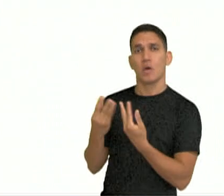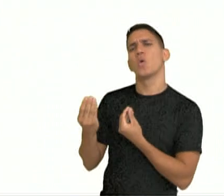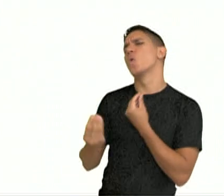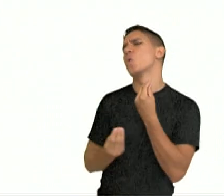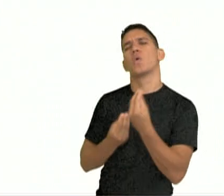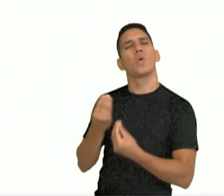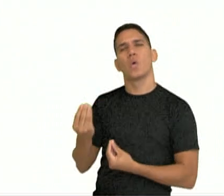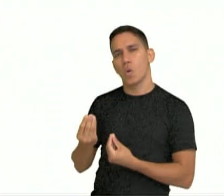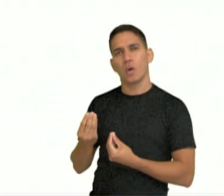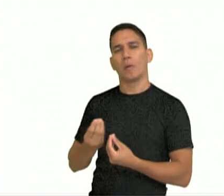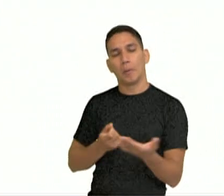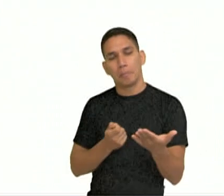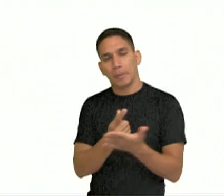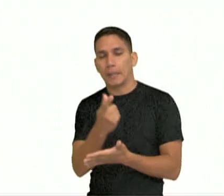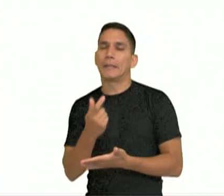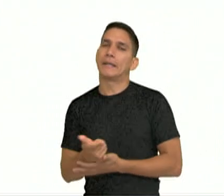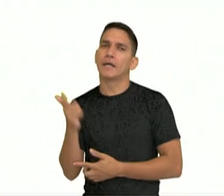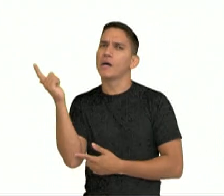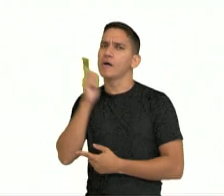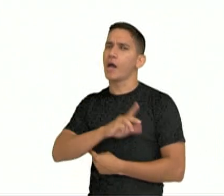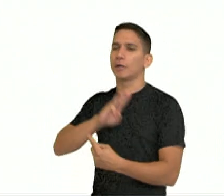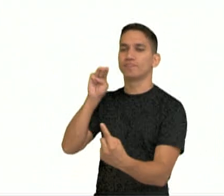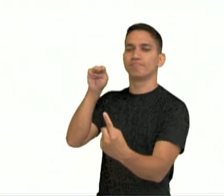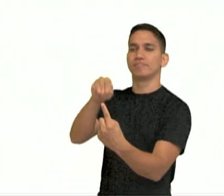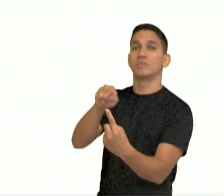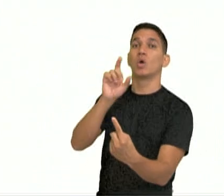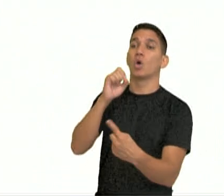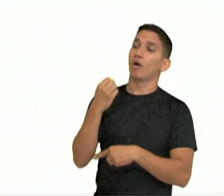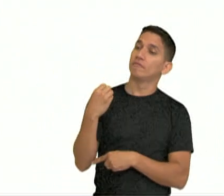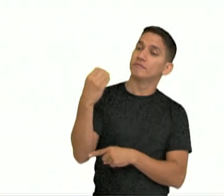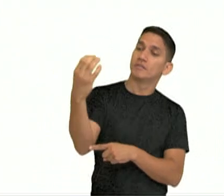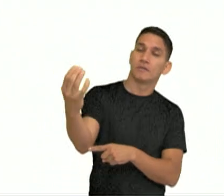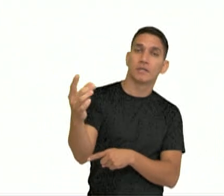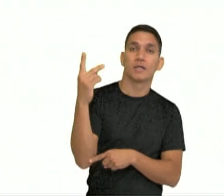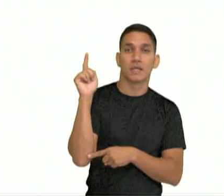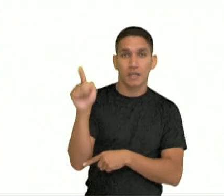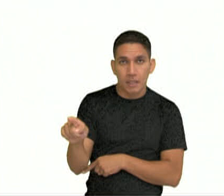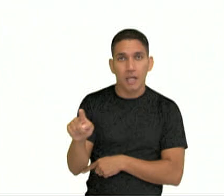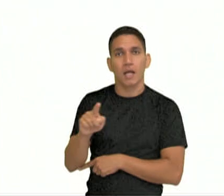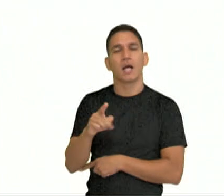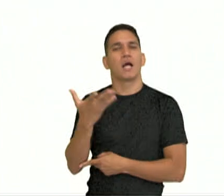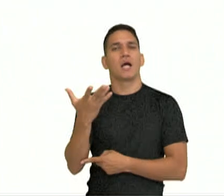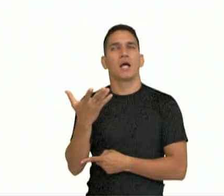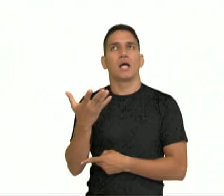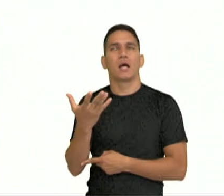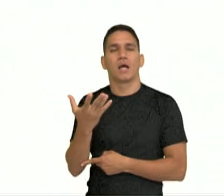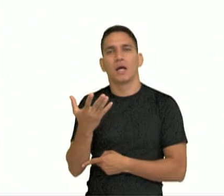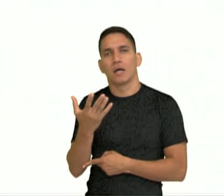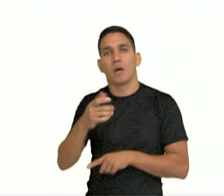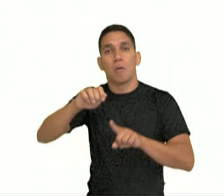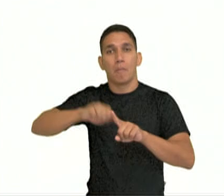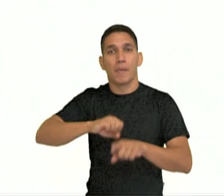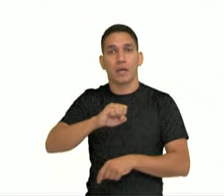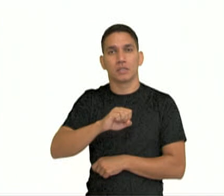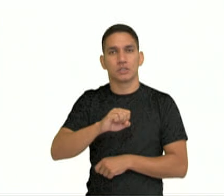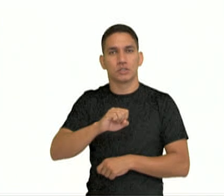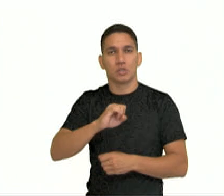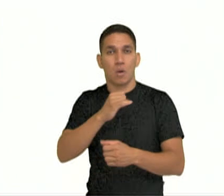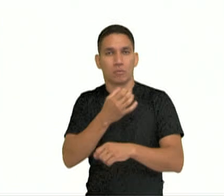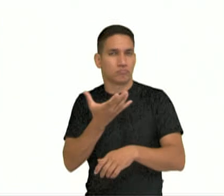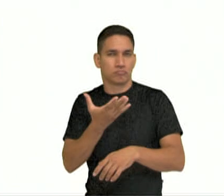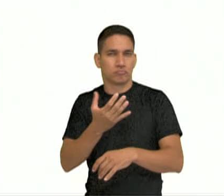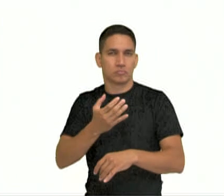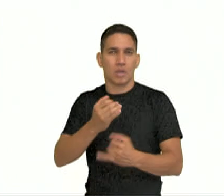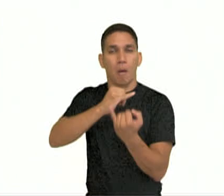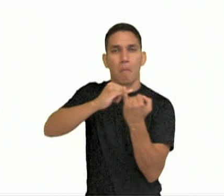que está para nós podermos atingir a meta, que é a viagem de meio de ano que a família inteira vai fazer.